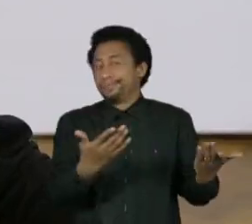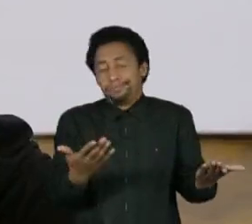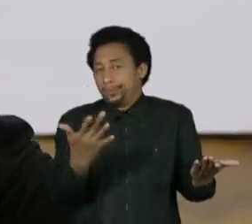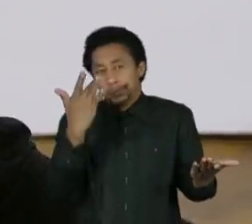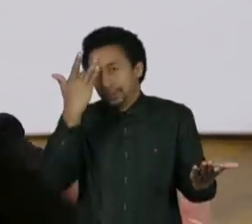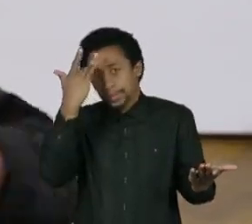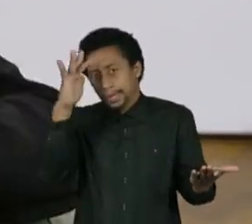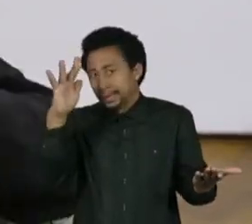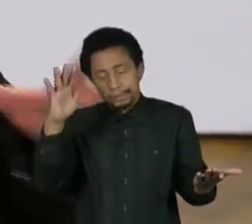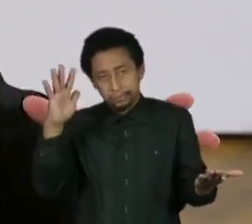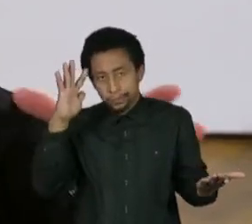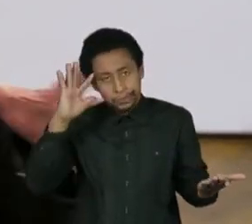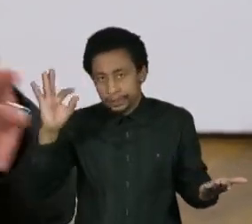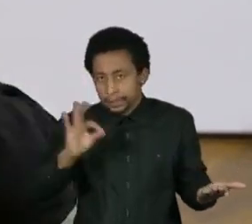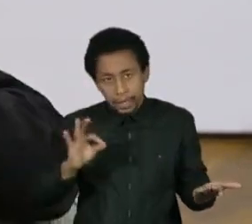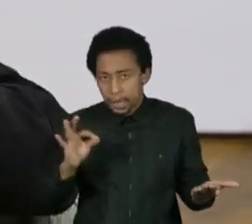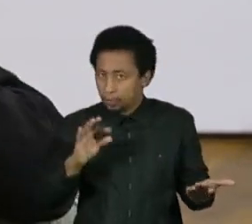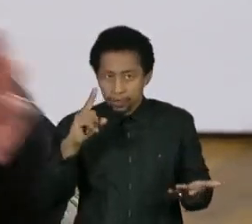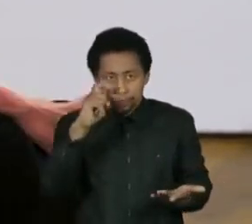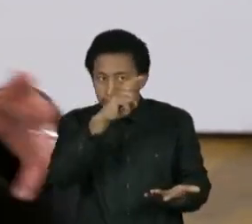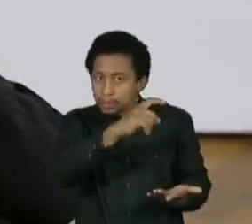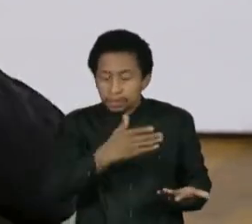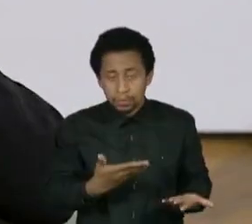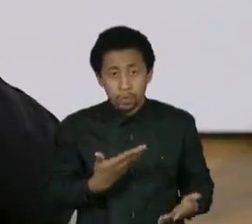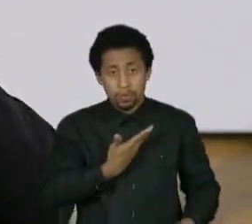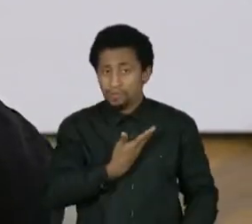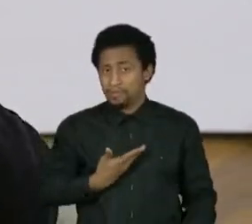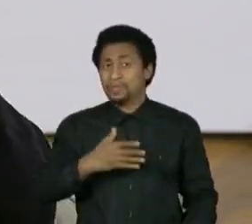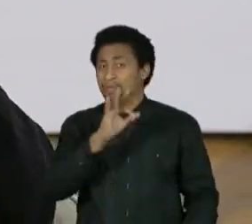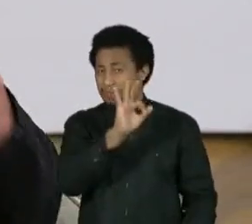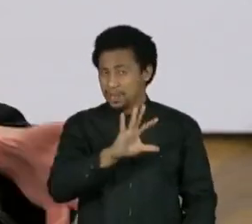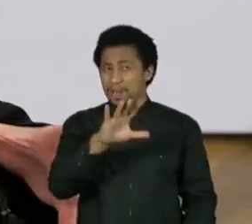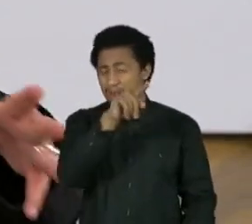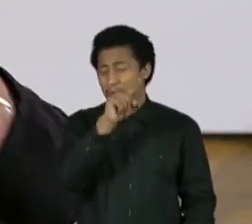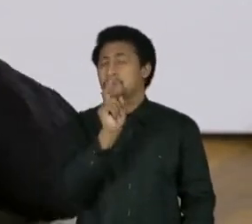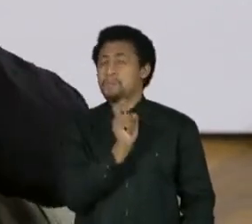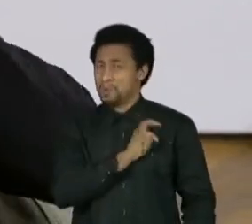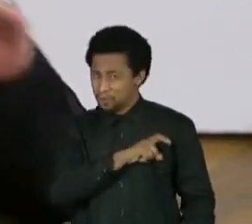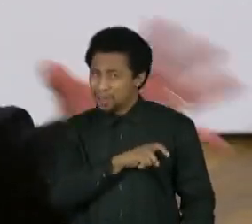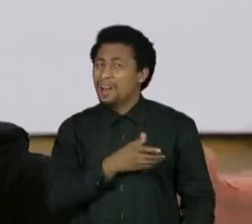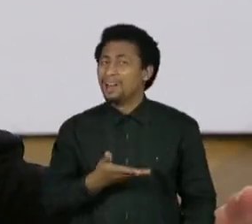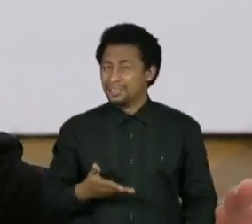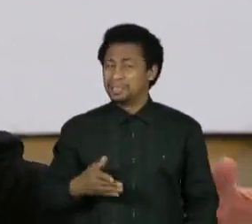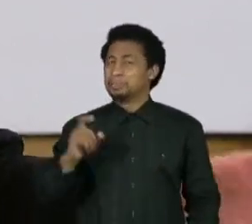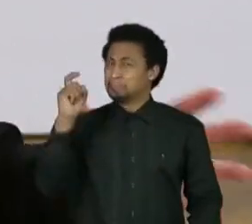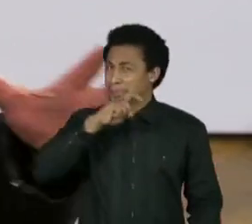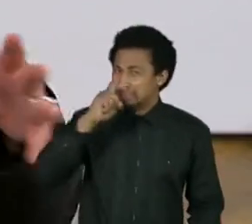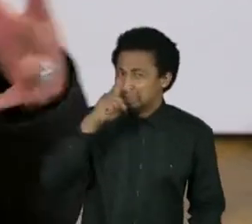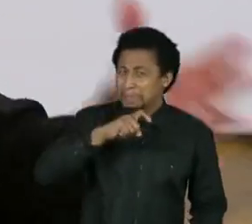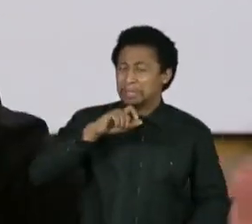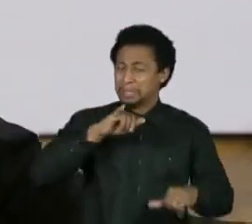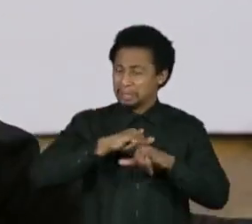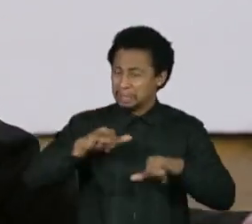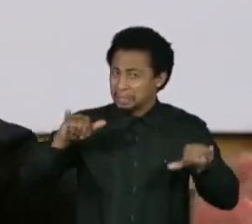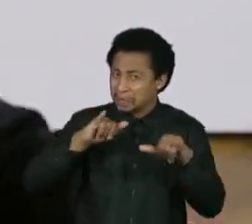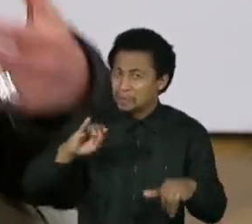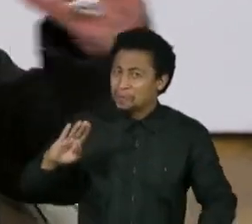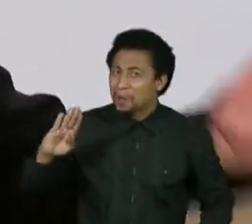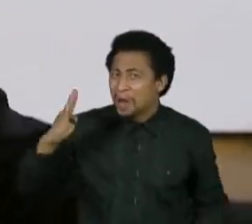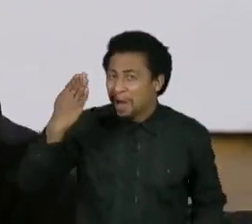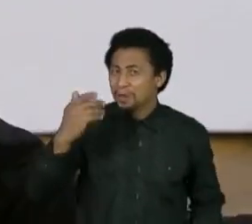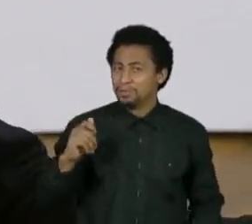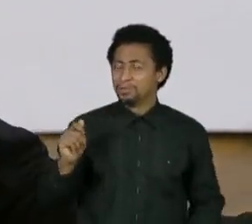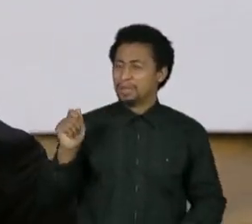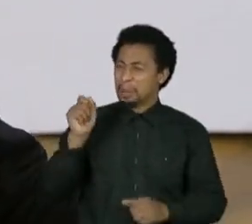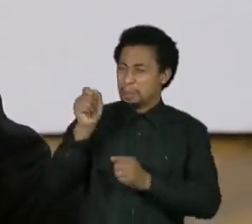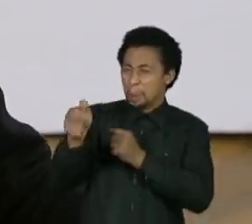desse governo, né? Em todos os sentidos. Mentiras, fake news, atacando pessoas, sempre mentiras,